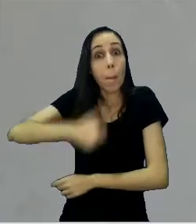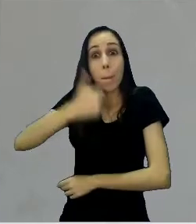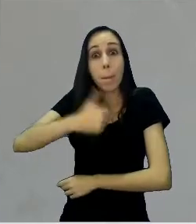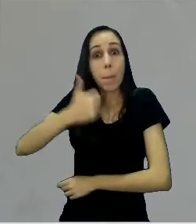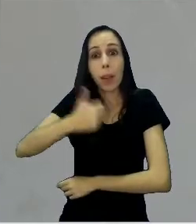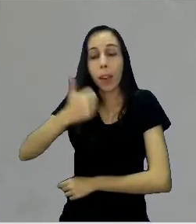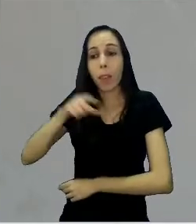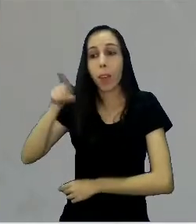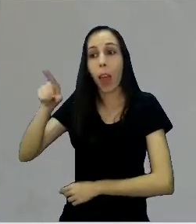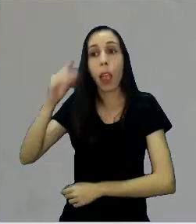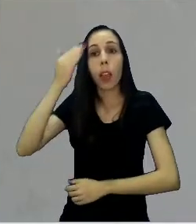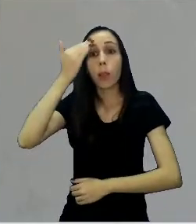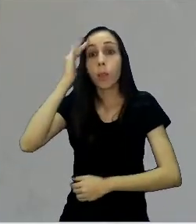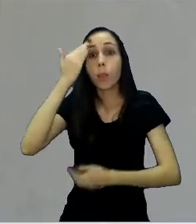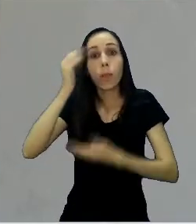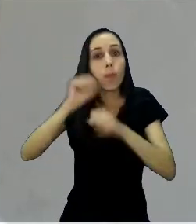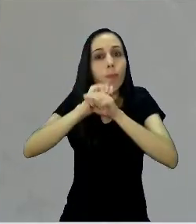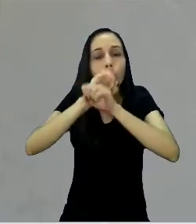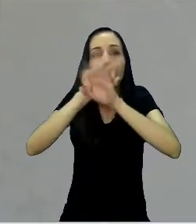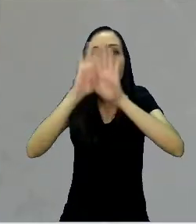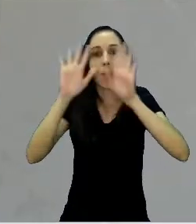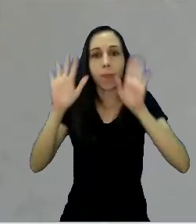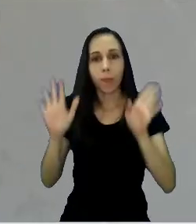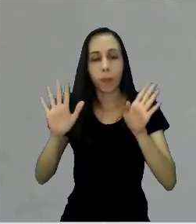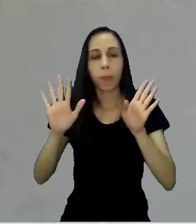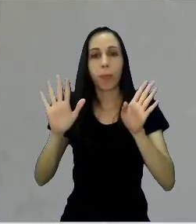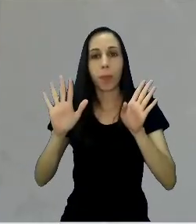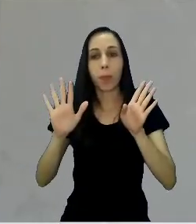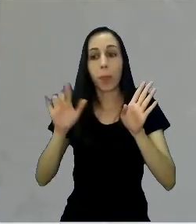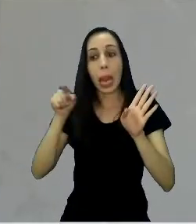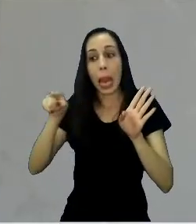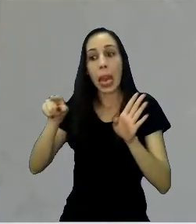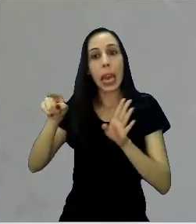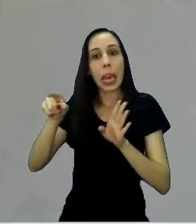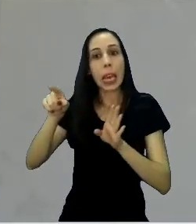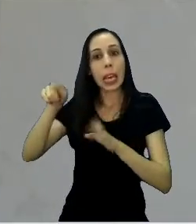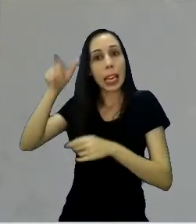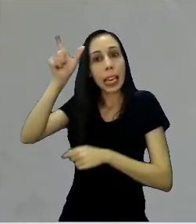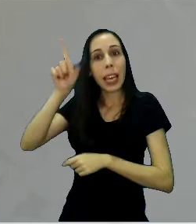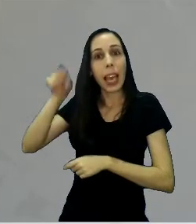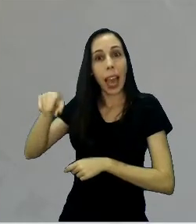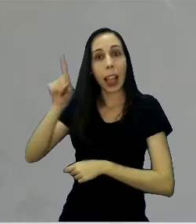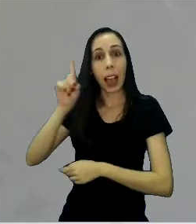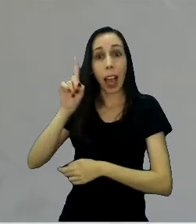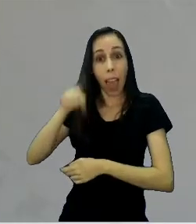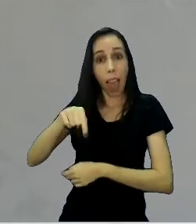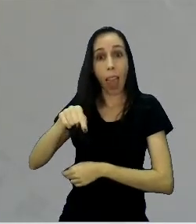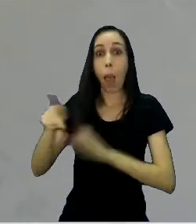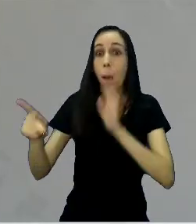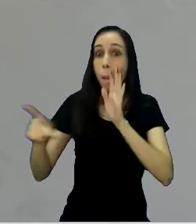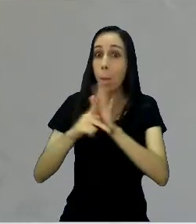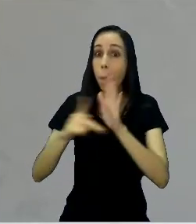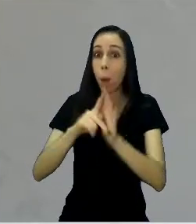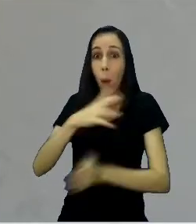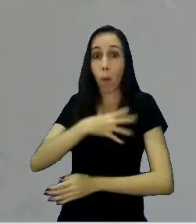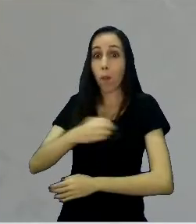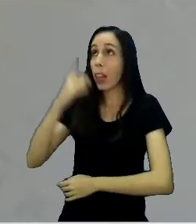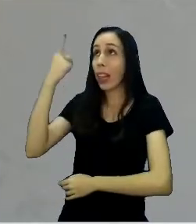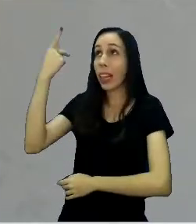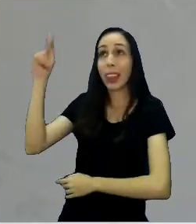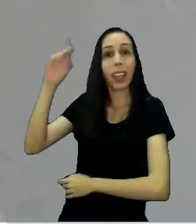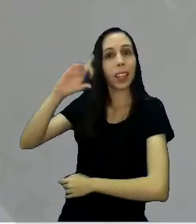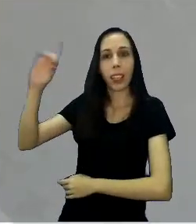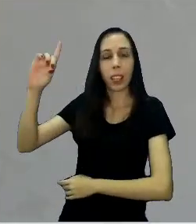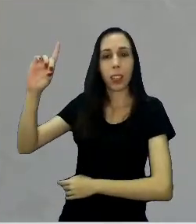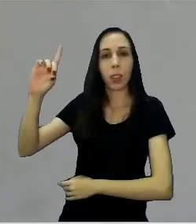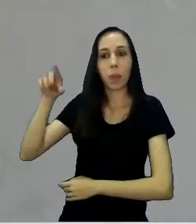impactada, porque pela primeira vez ela tinha entendido que ela é filha de Deus